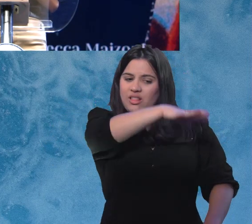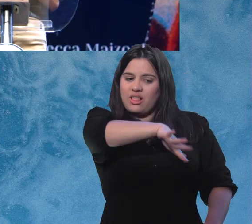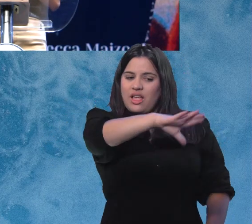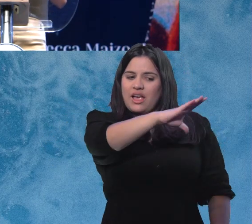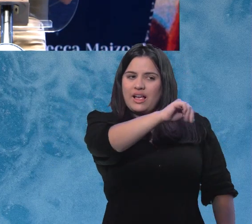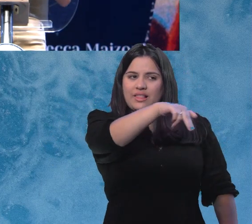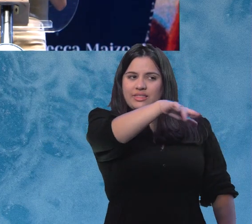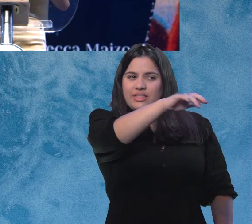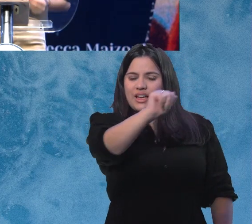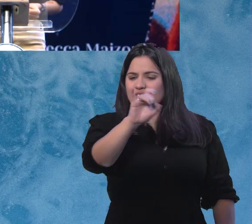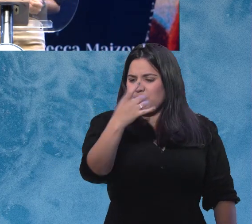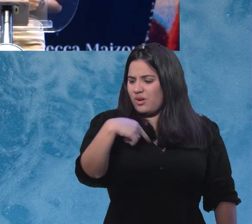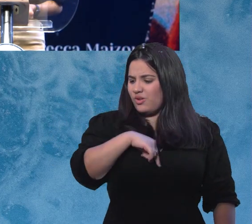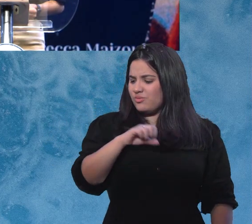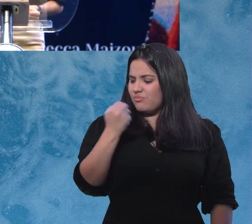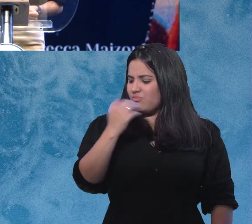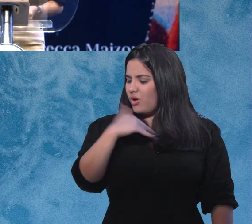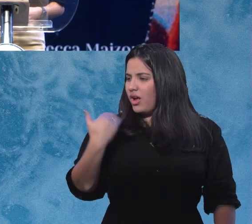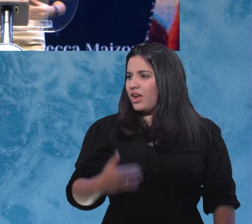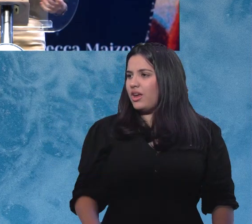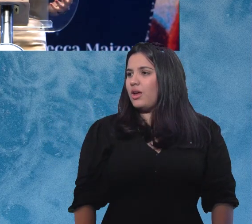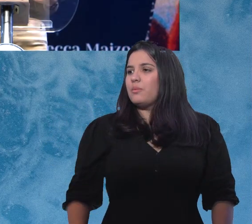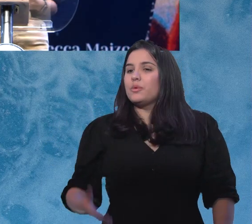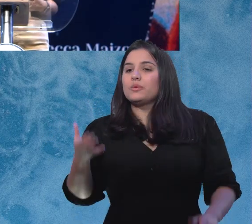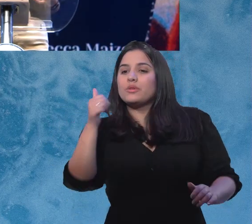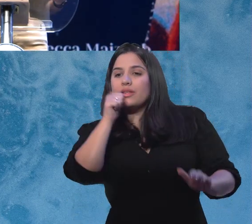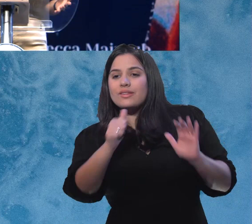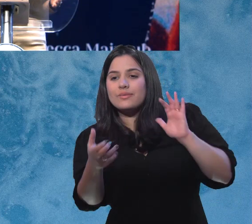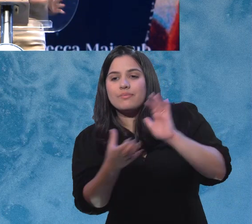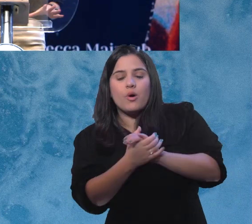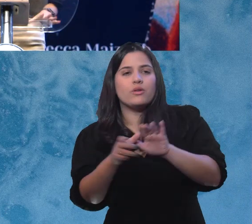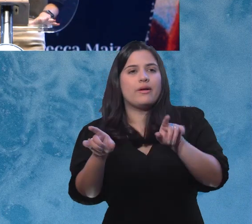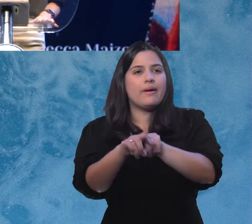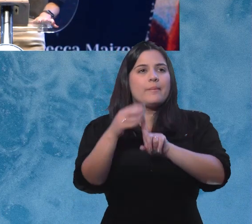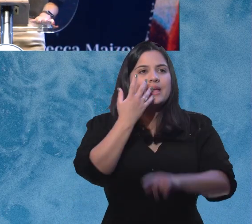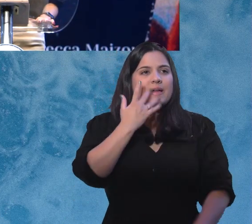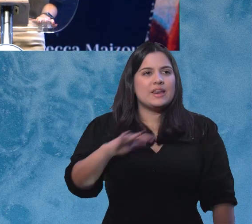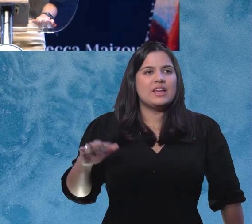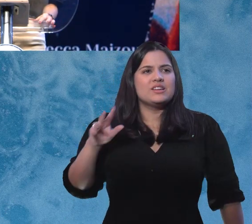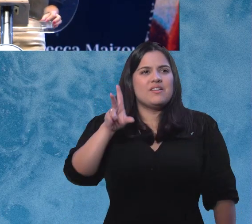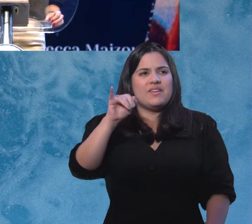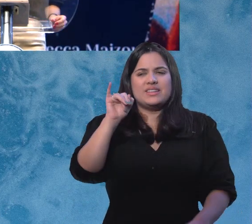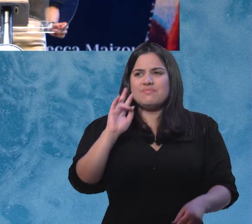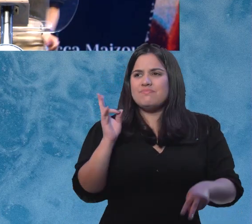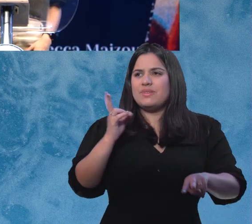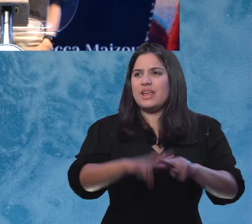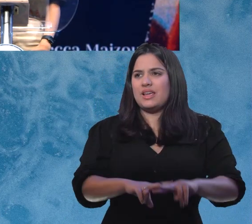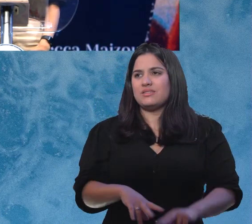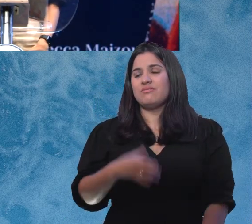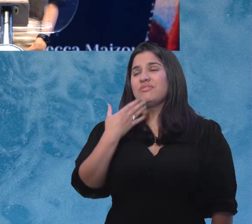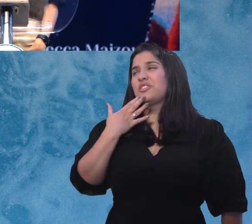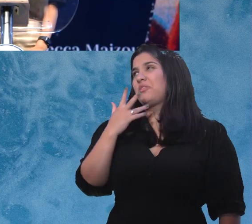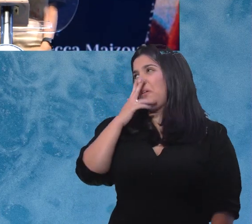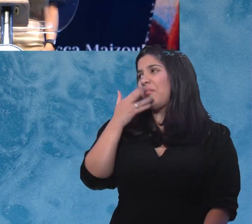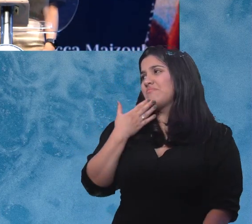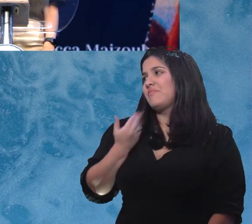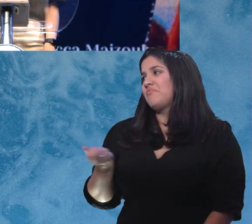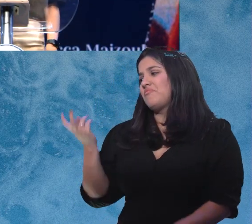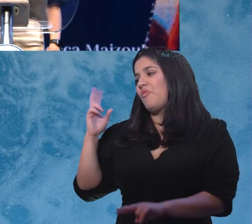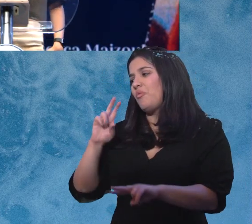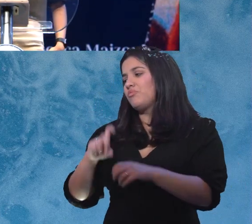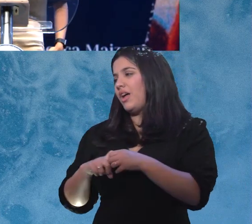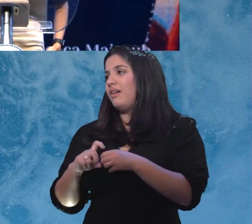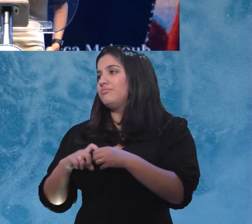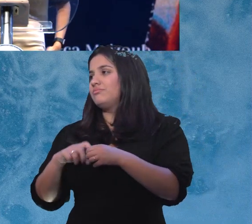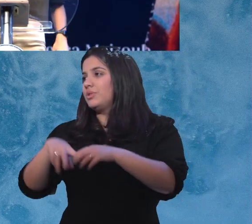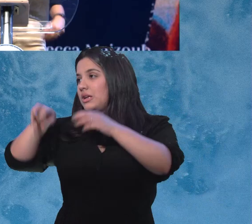combate? Nossas esposas e crianças serão capturadas como prisioneiras de guerra. Não seria melhor voltarmos para o Egito? E disseram uns aos